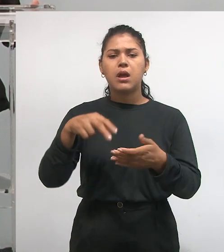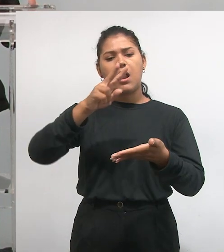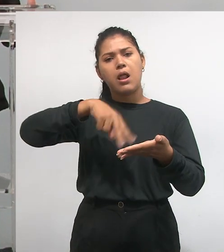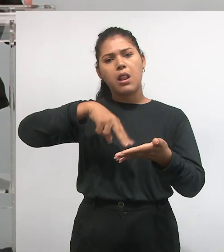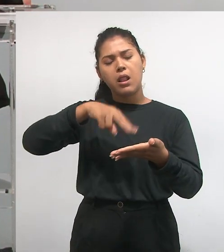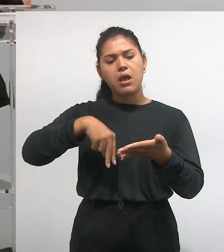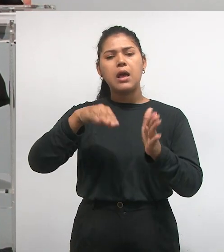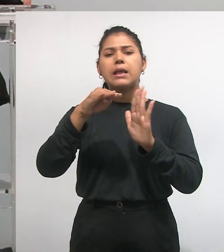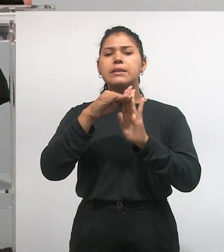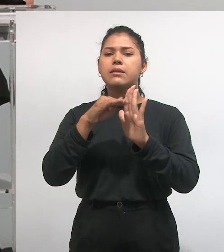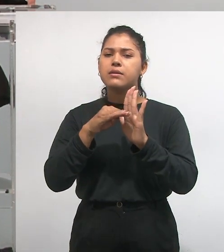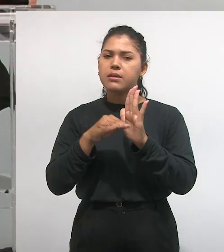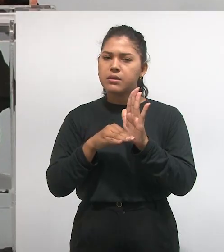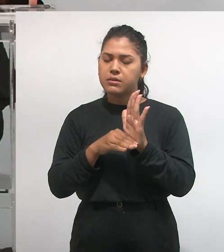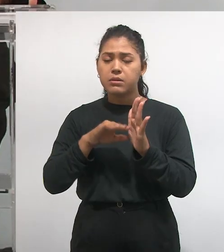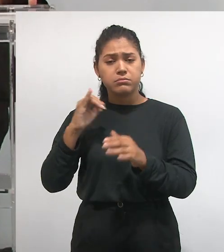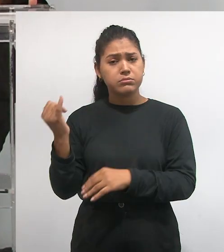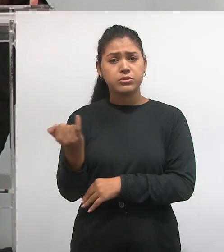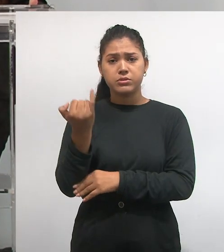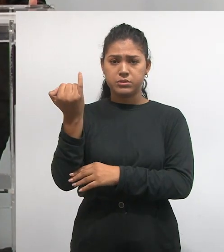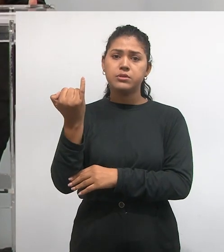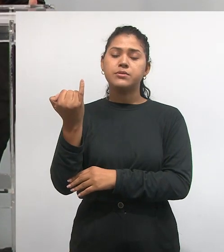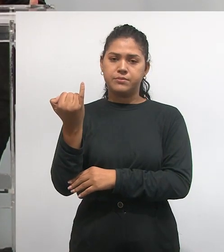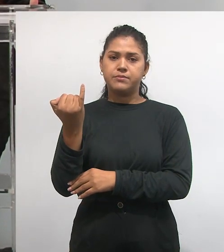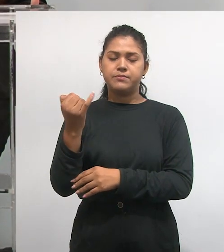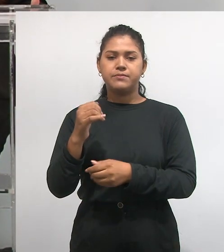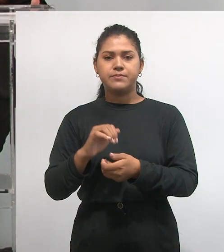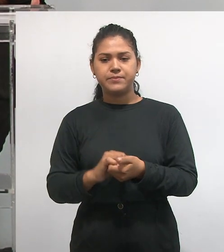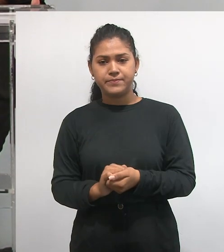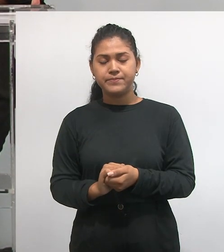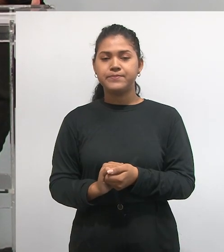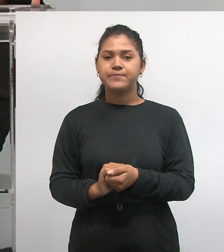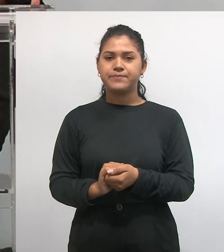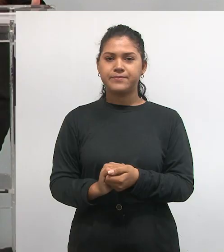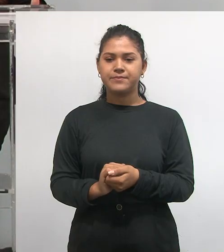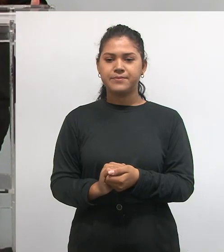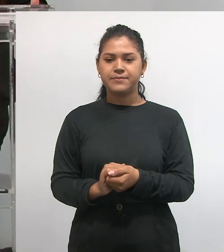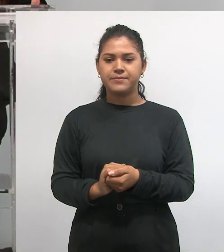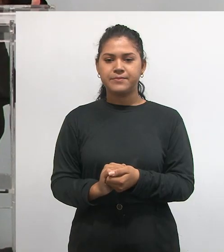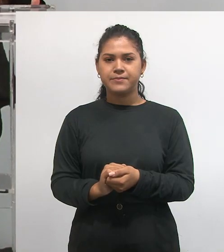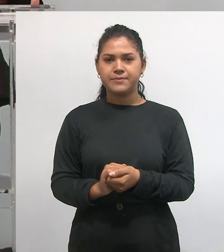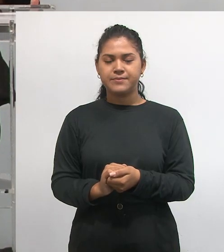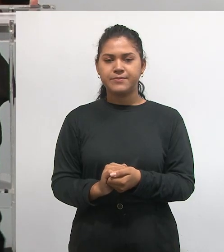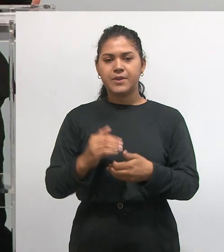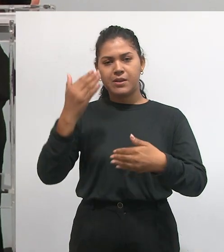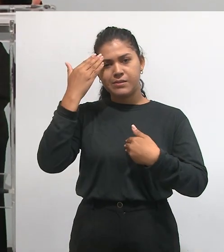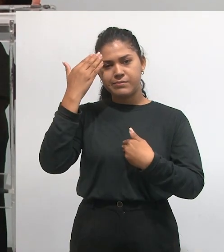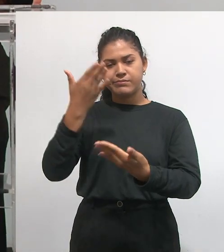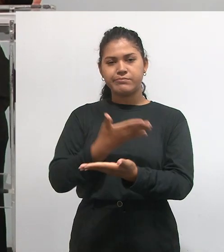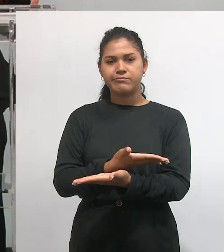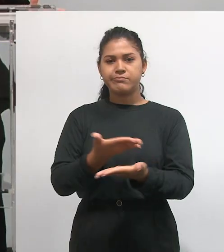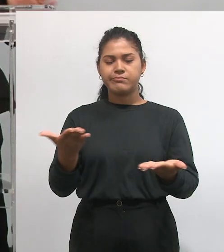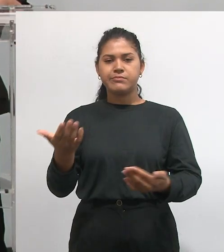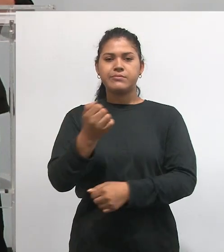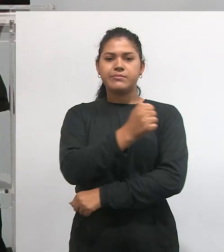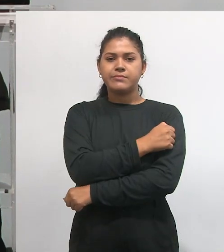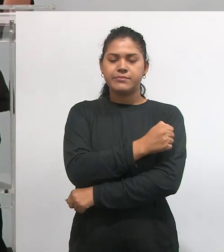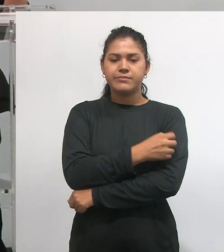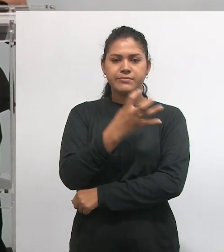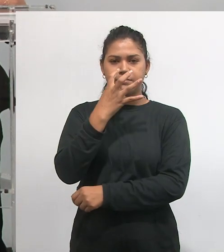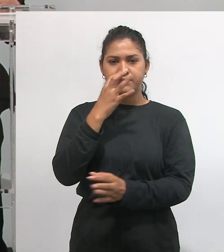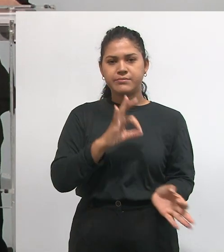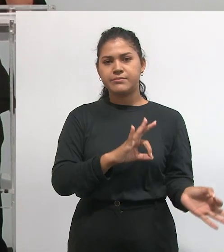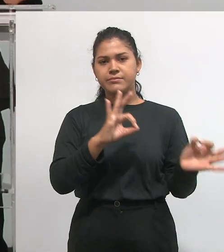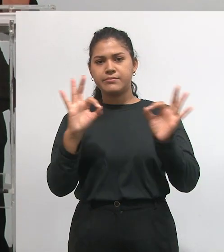para você e é muito importante que você faça a leitura desse conteúdo, tá ok? Eu agradeço a sua participação, a